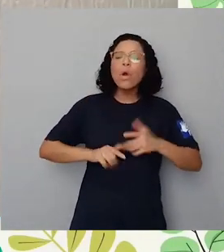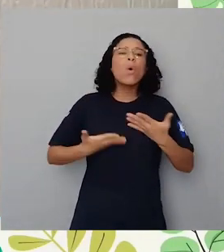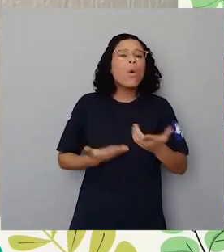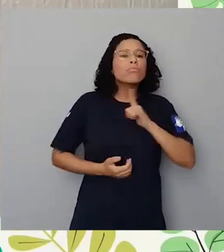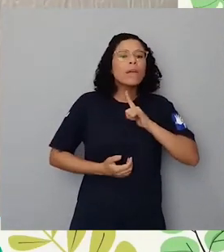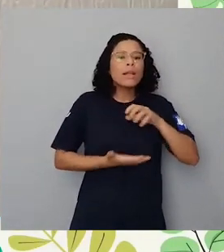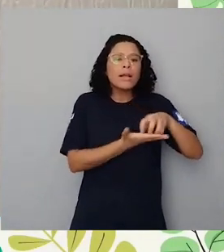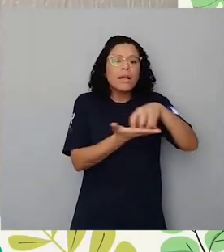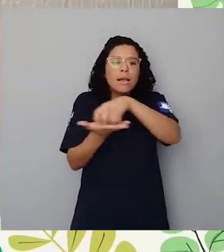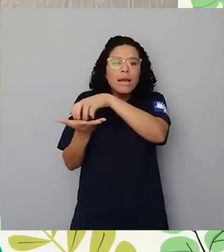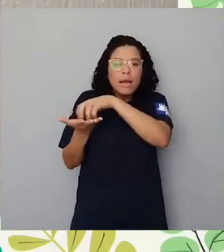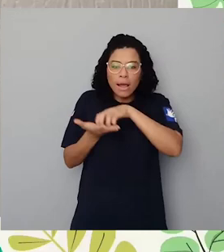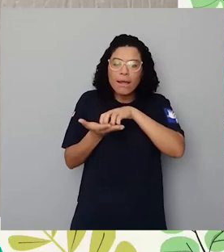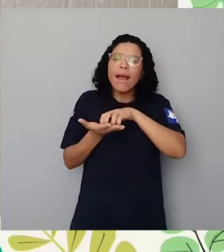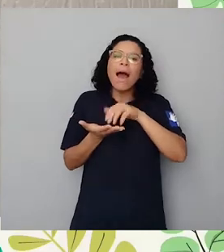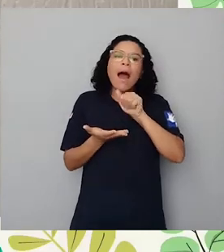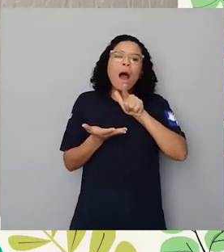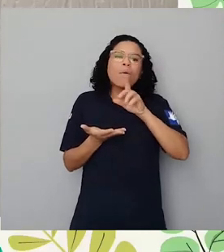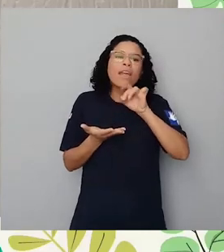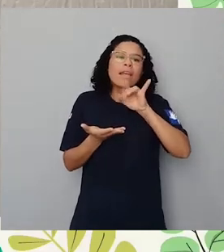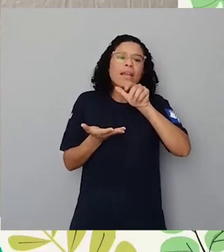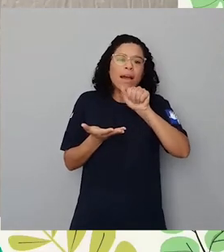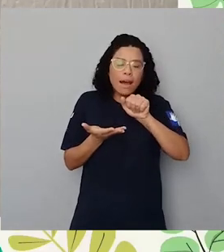nós chamamos de aldeia.